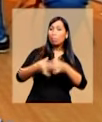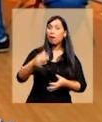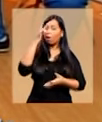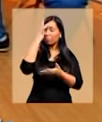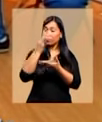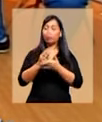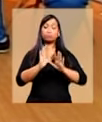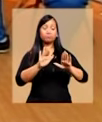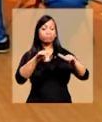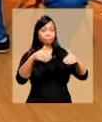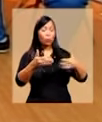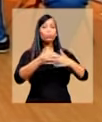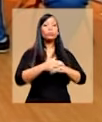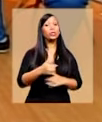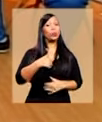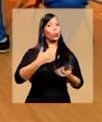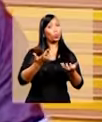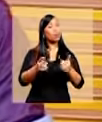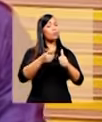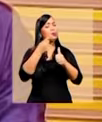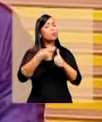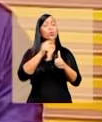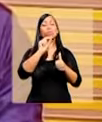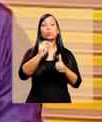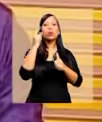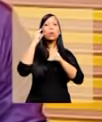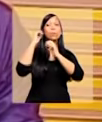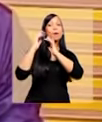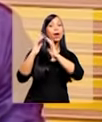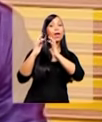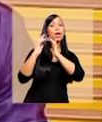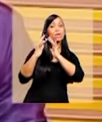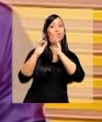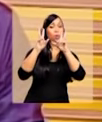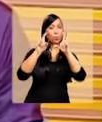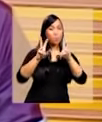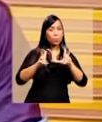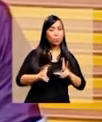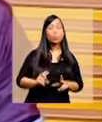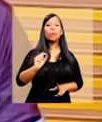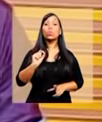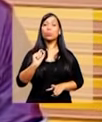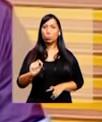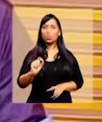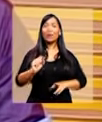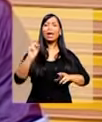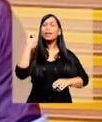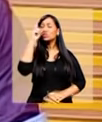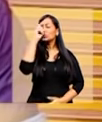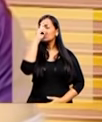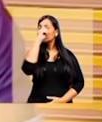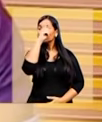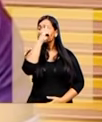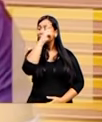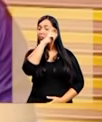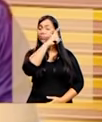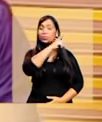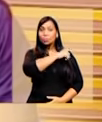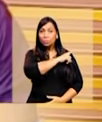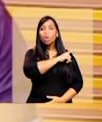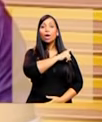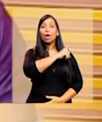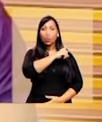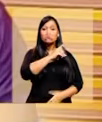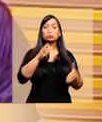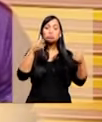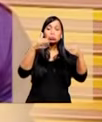fé? Então, Mateus, eu gostaria de primeiro fazer uma reflexão a respeito justamente sobre a dificuldade da definição